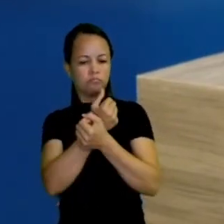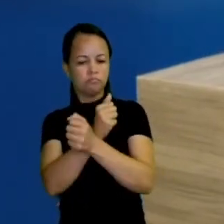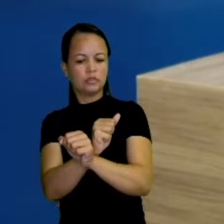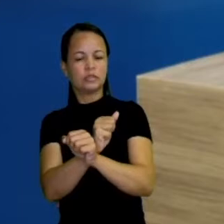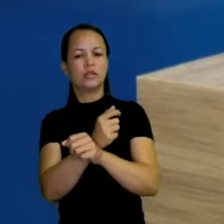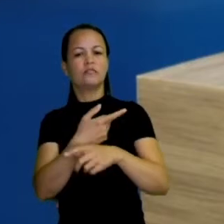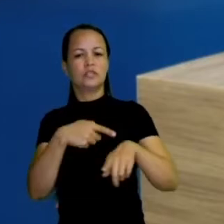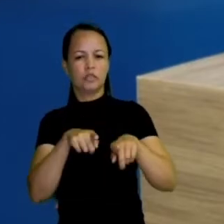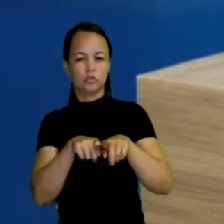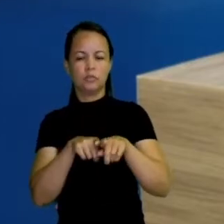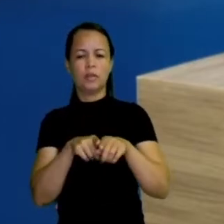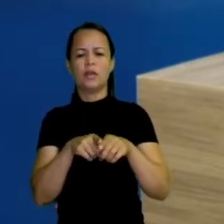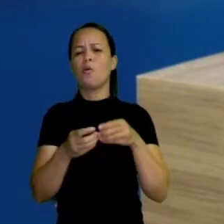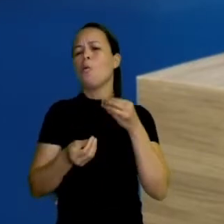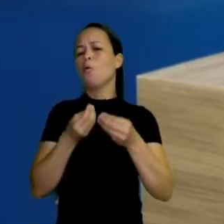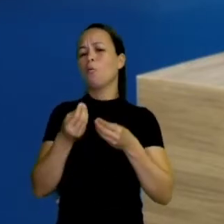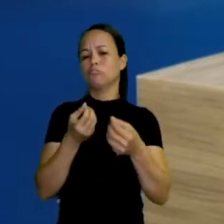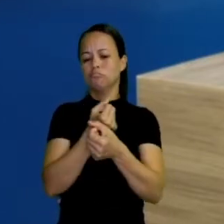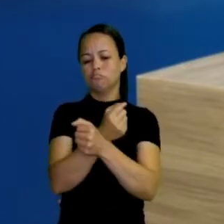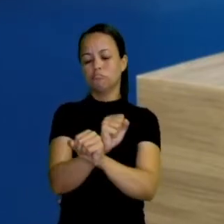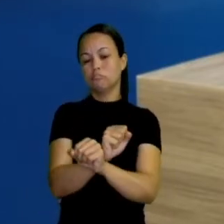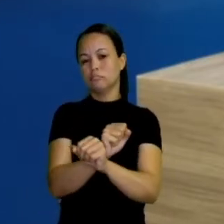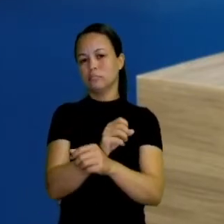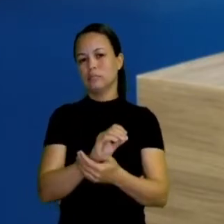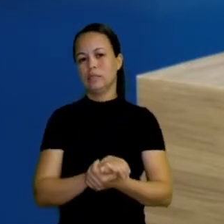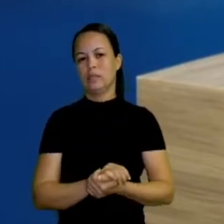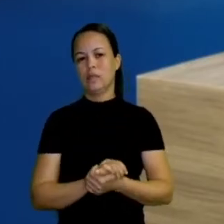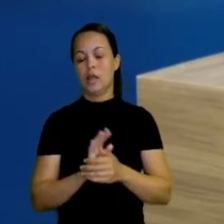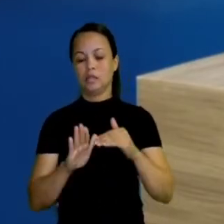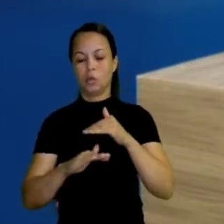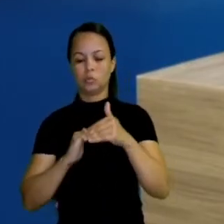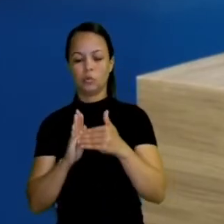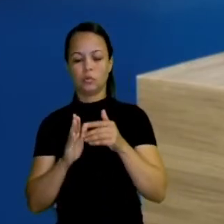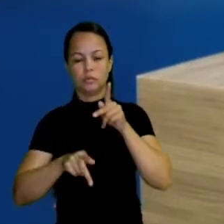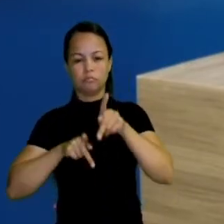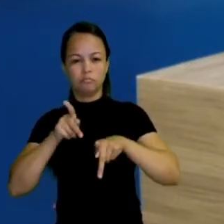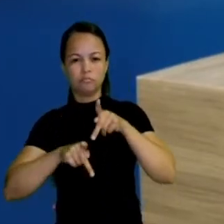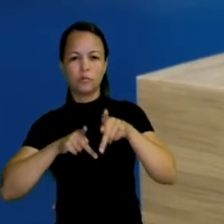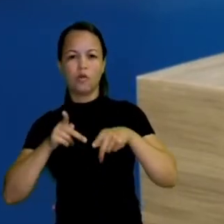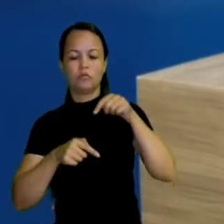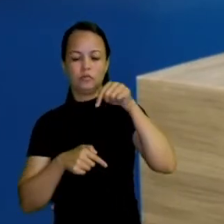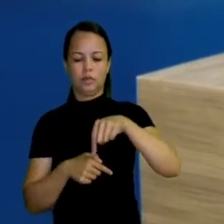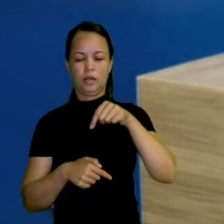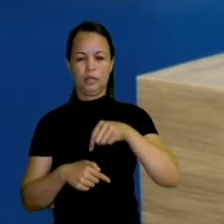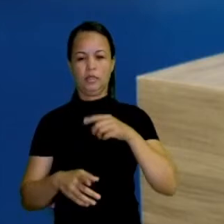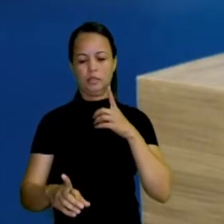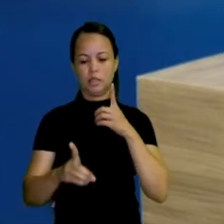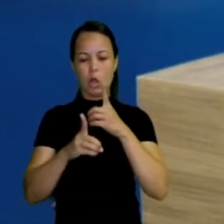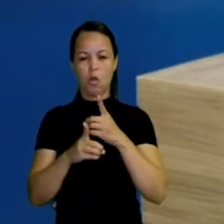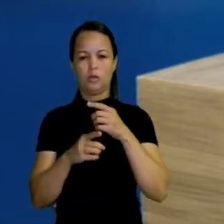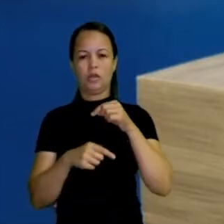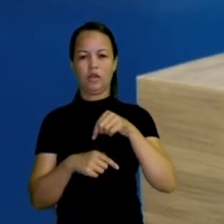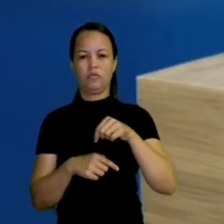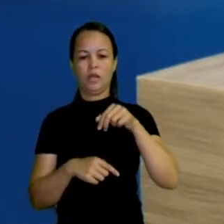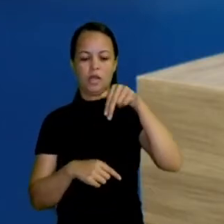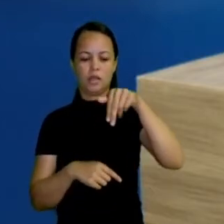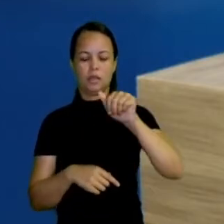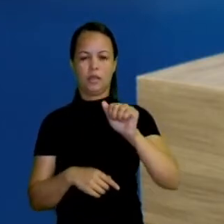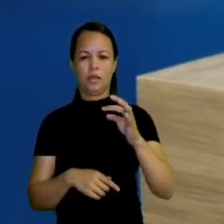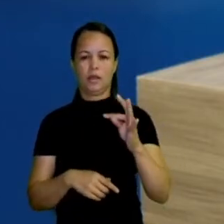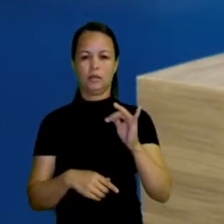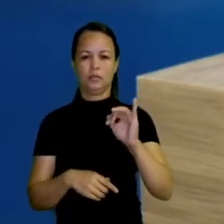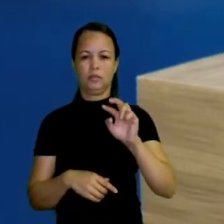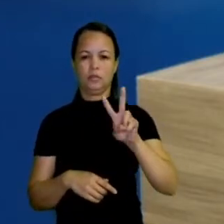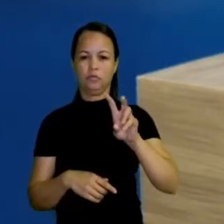eles foram escravizados? Todos os povos que aqui se encontravam, esses nativos, eles começaram a ser